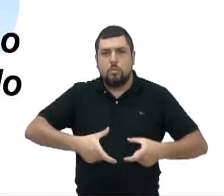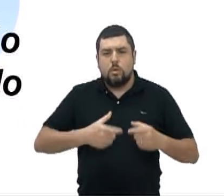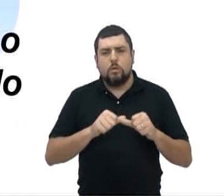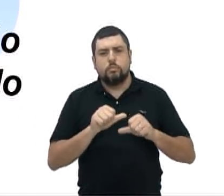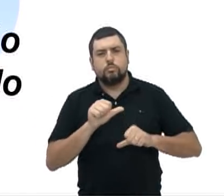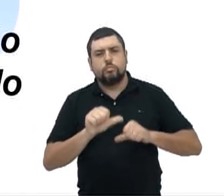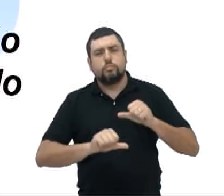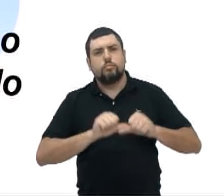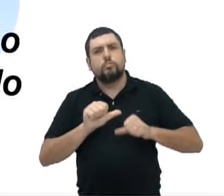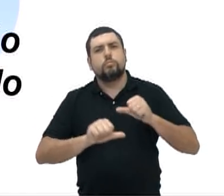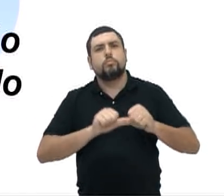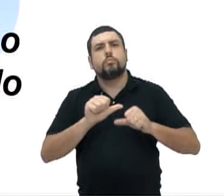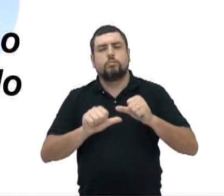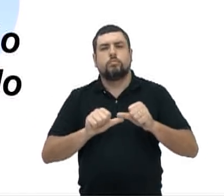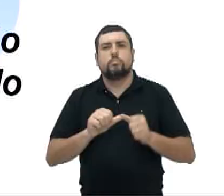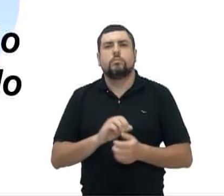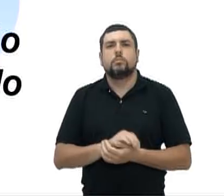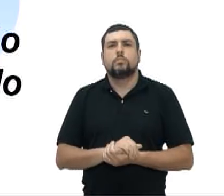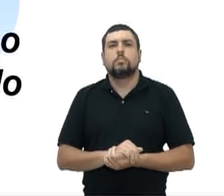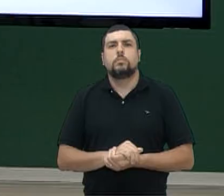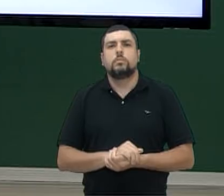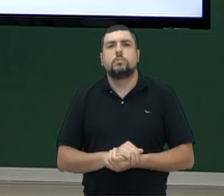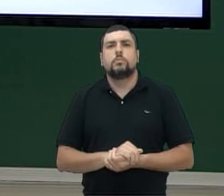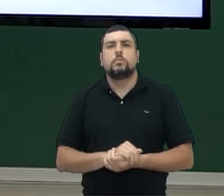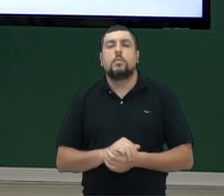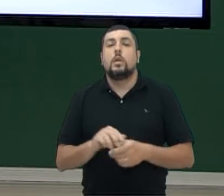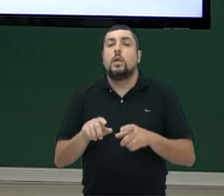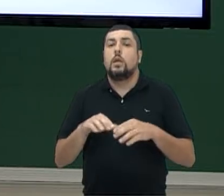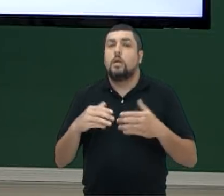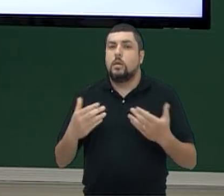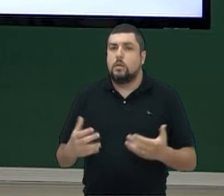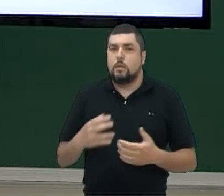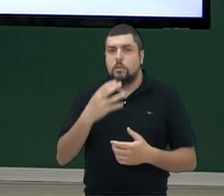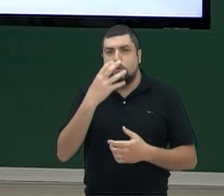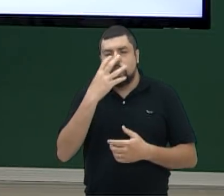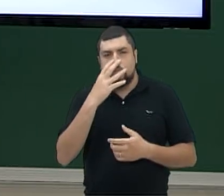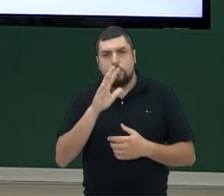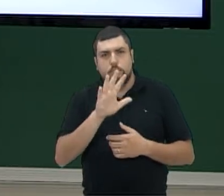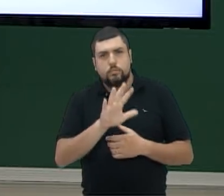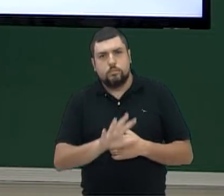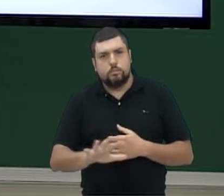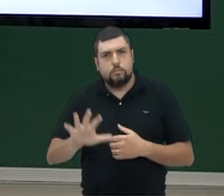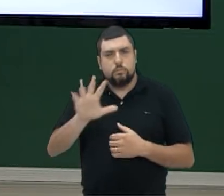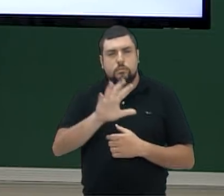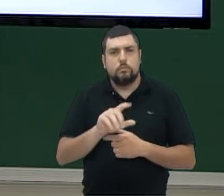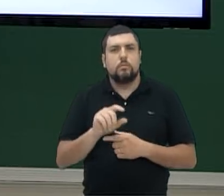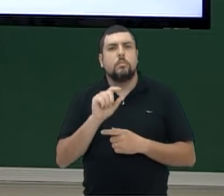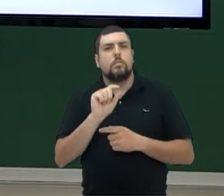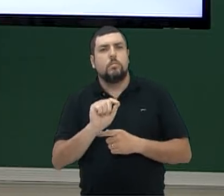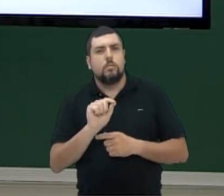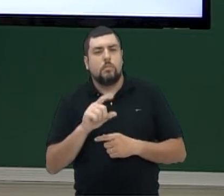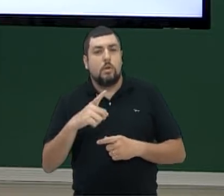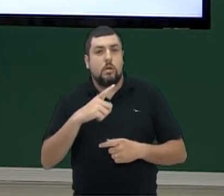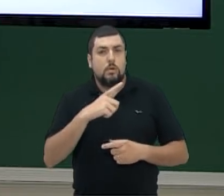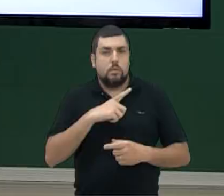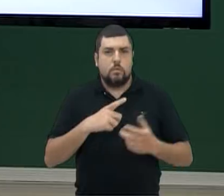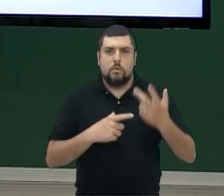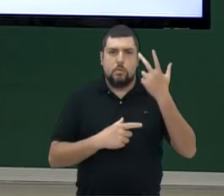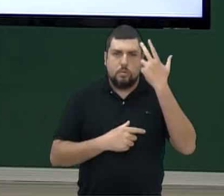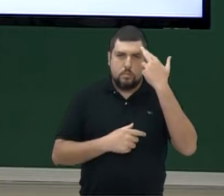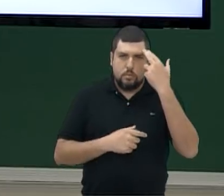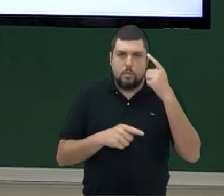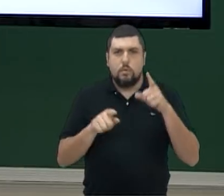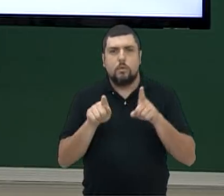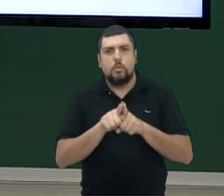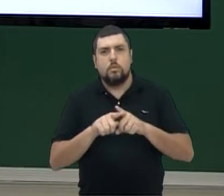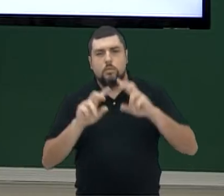e formação do espaço geográfico. Então, a paisagem ela é formada e transformada por elementos naturais e pelo ser